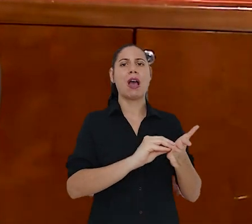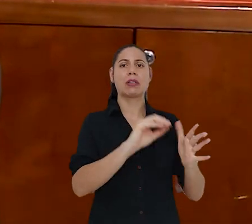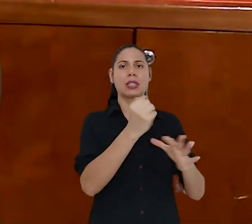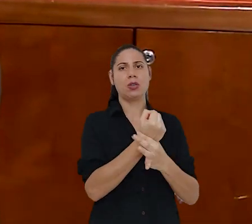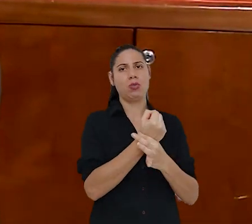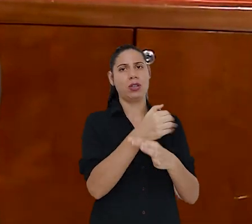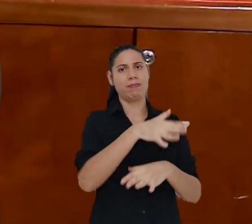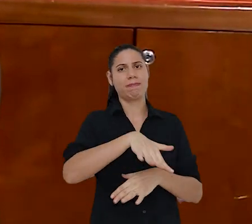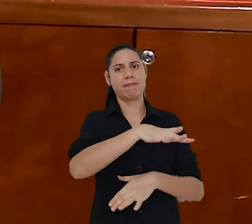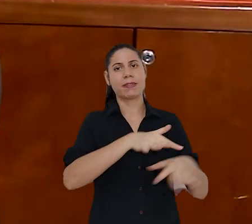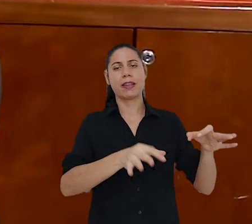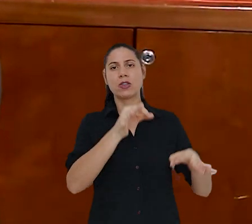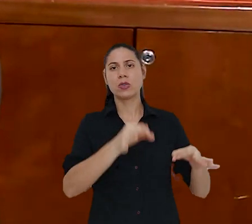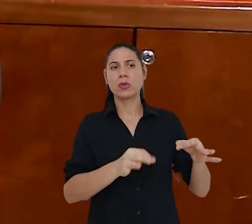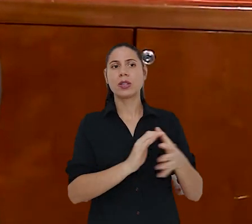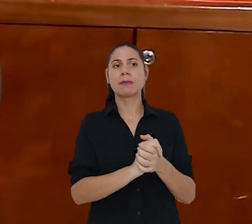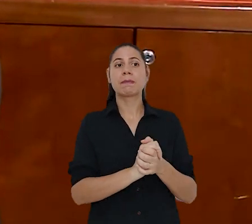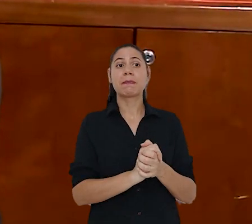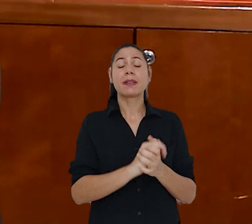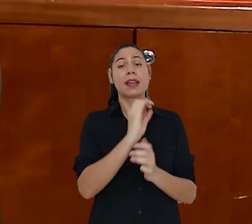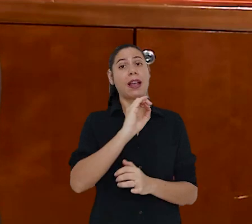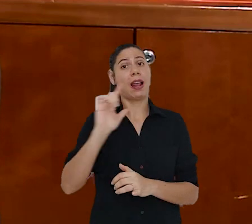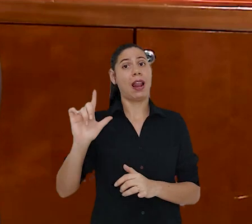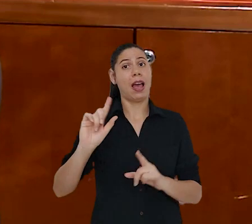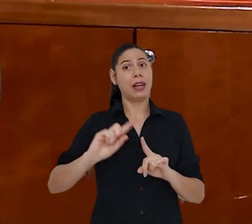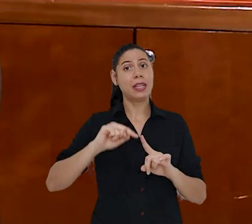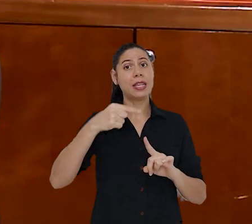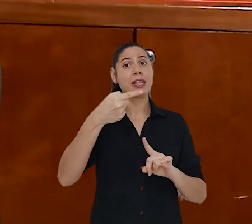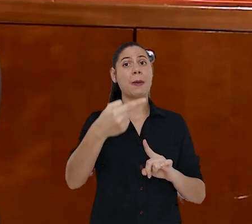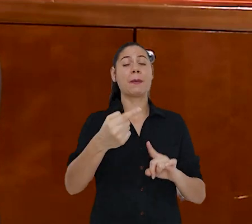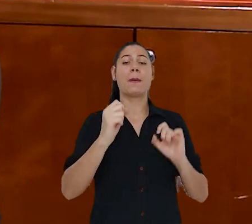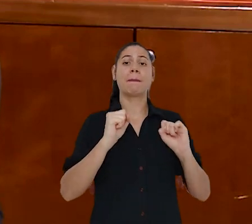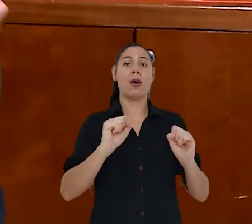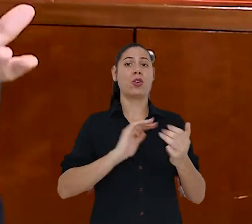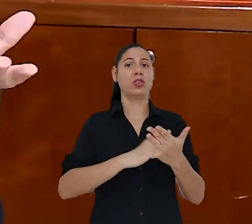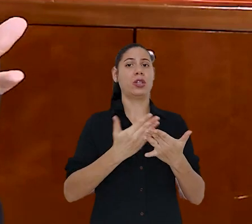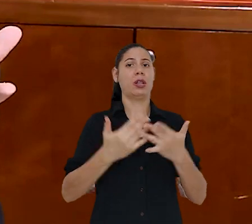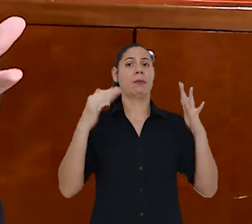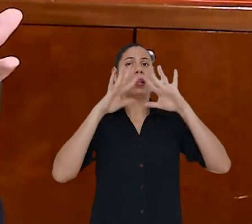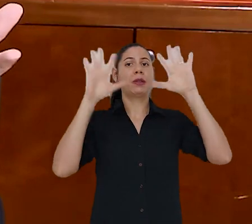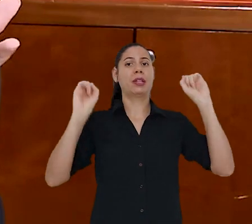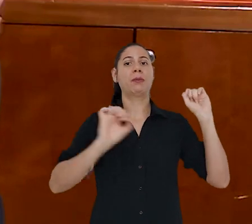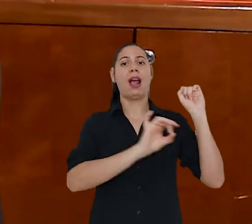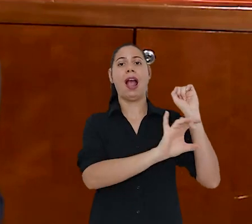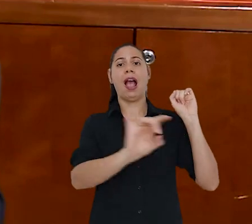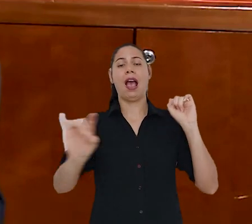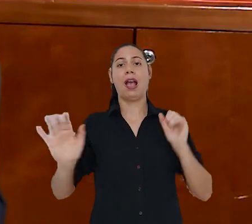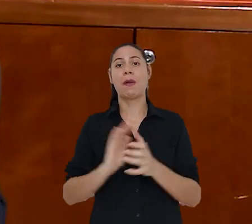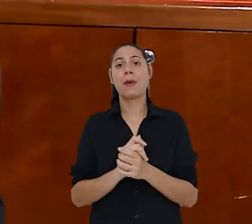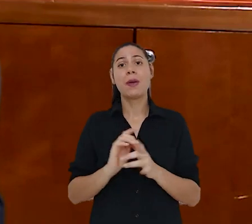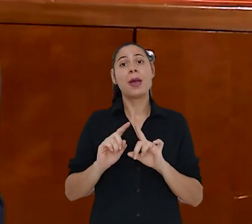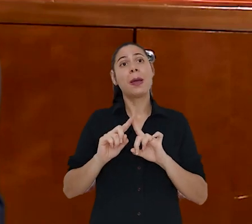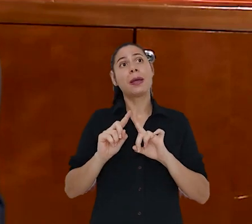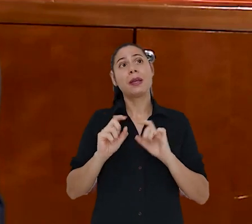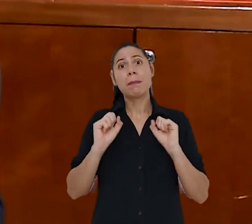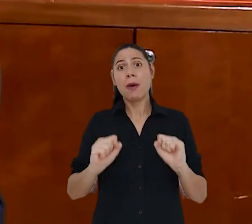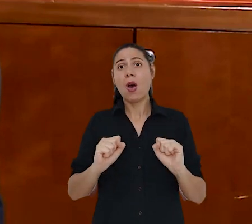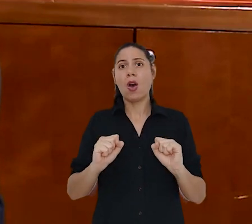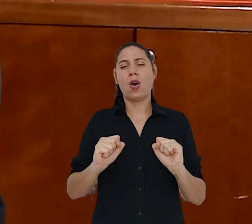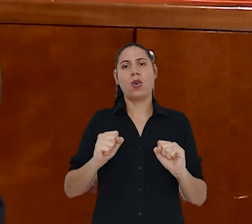diminui. Claro que toda legislação depois vai ser também interpretada pelos tribunais e, evidentemente, vai gerar